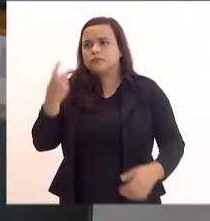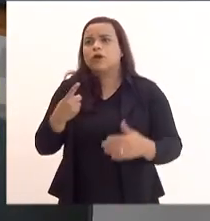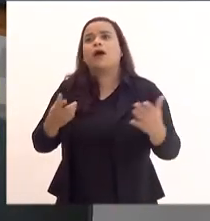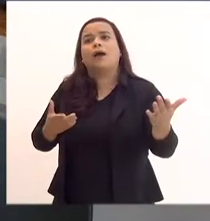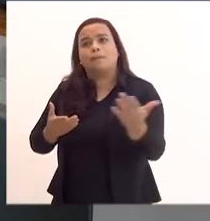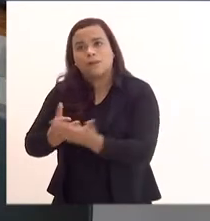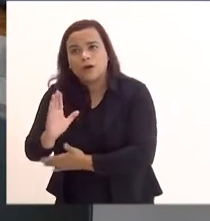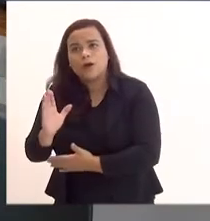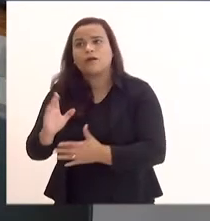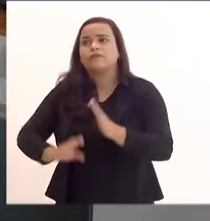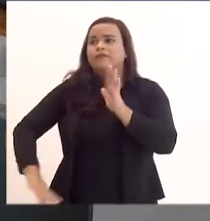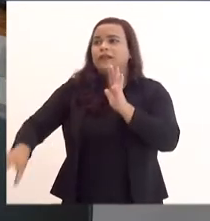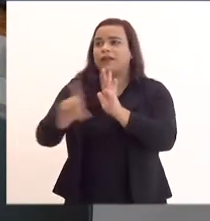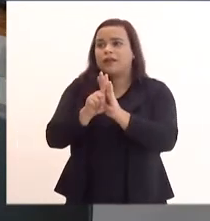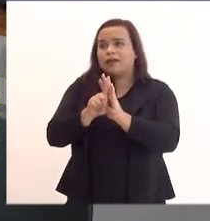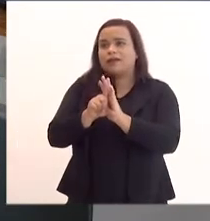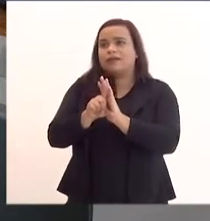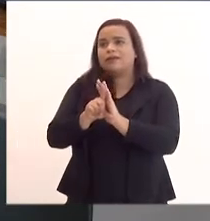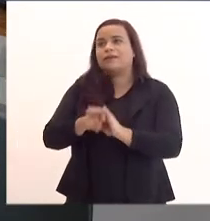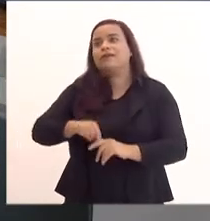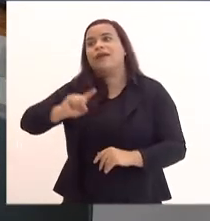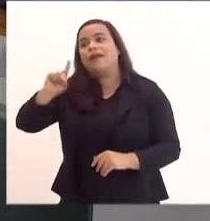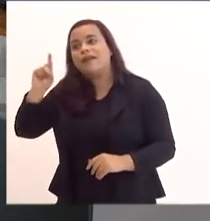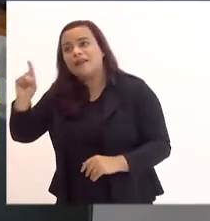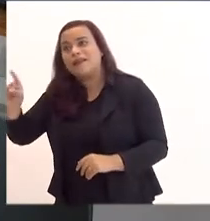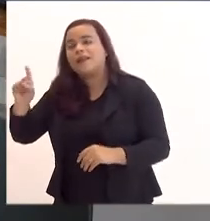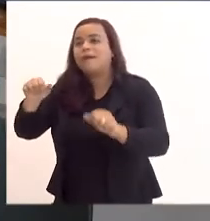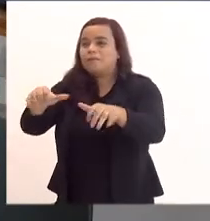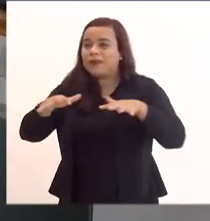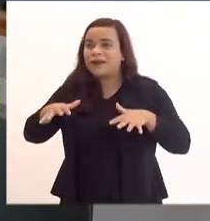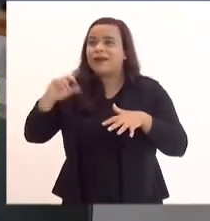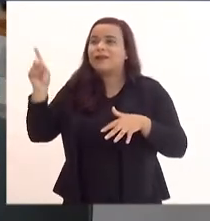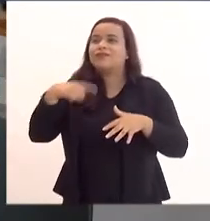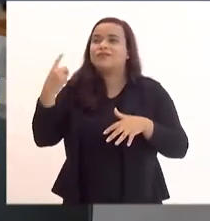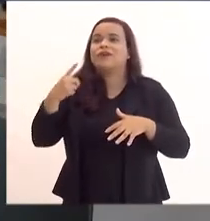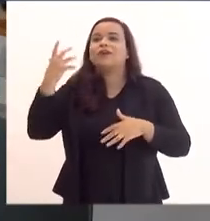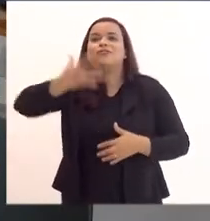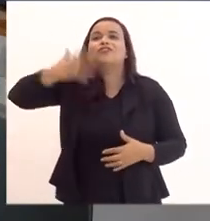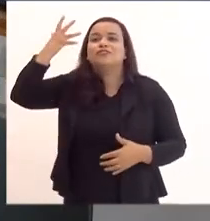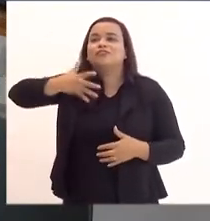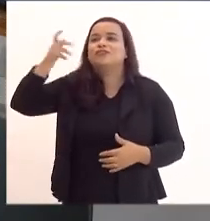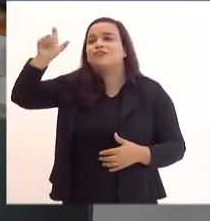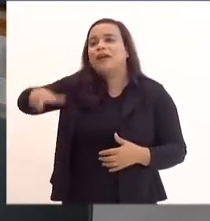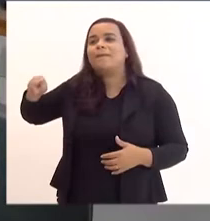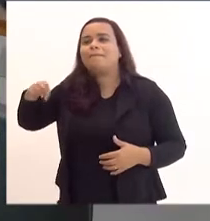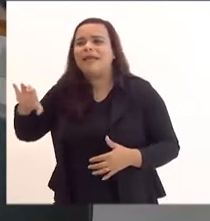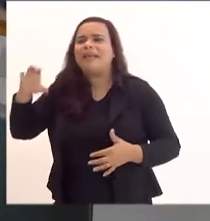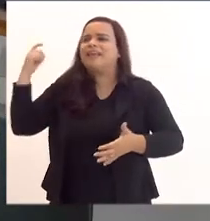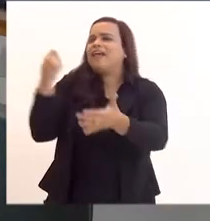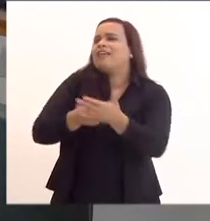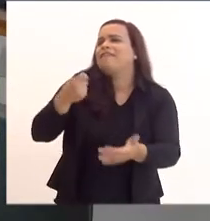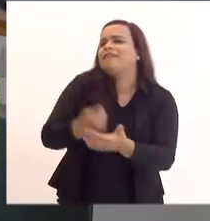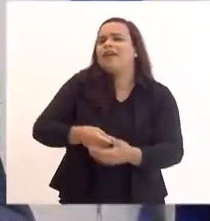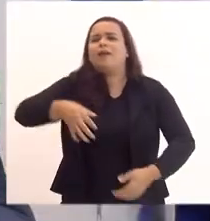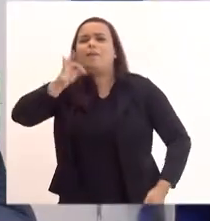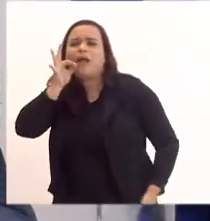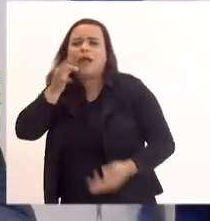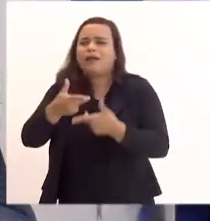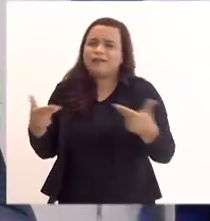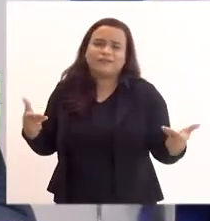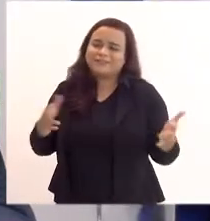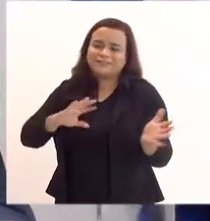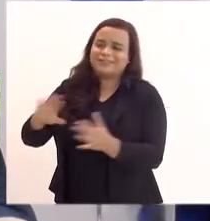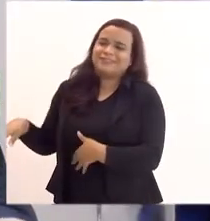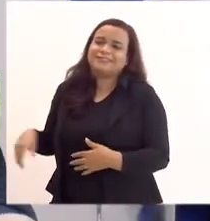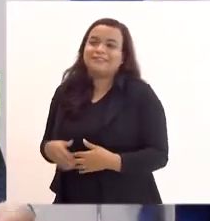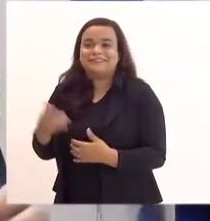no plenário com o discurso que o Mico está defendendo a maconha, etc. Mas aqui tem que avançar. Olha só. Não,